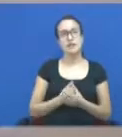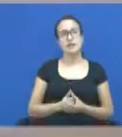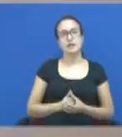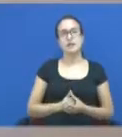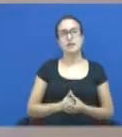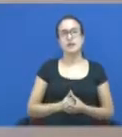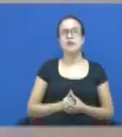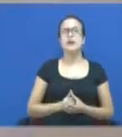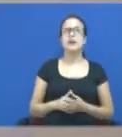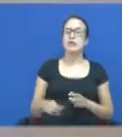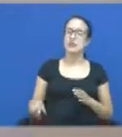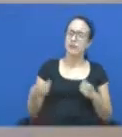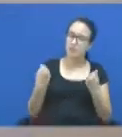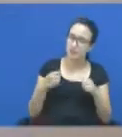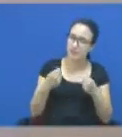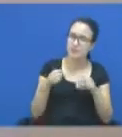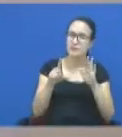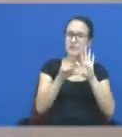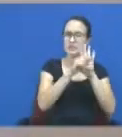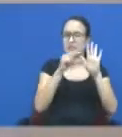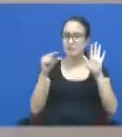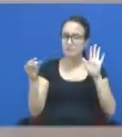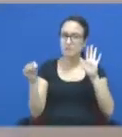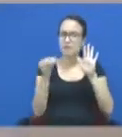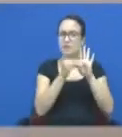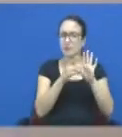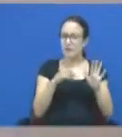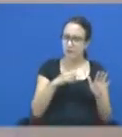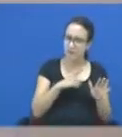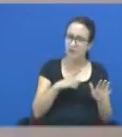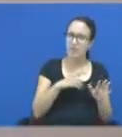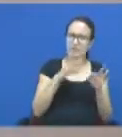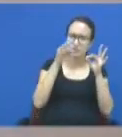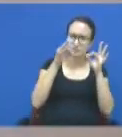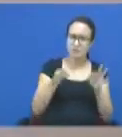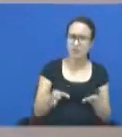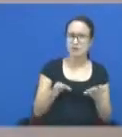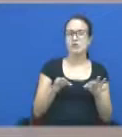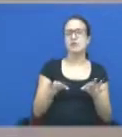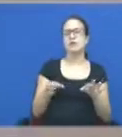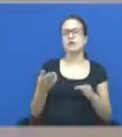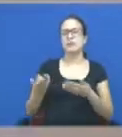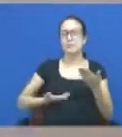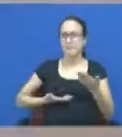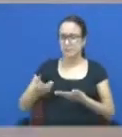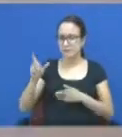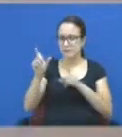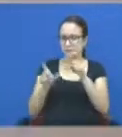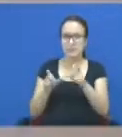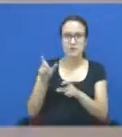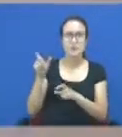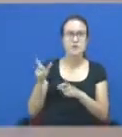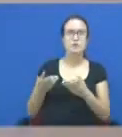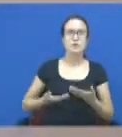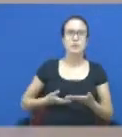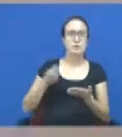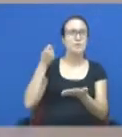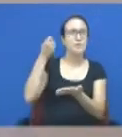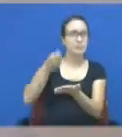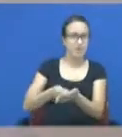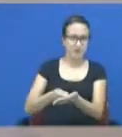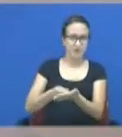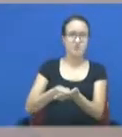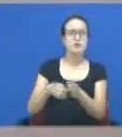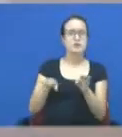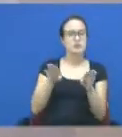emenda para que a gente possa garantir a esses servidores, inclusive o pagamento. Então, a emenda é